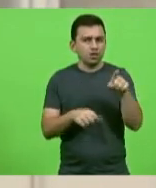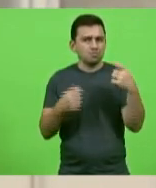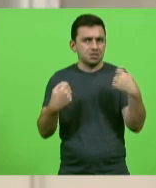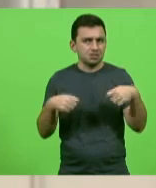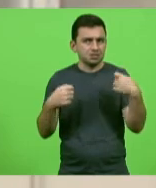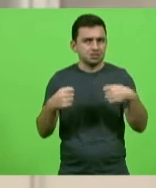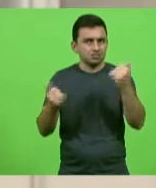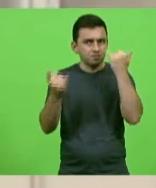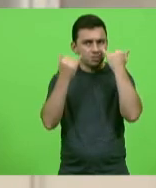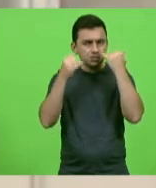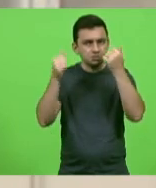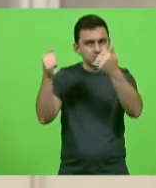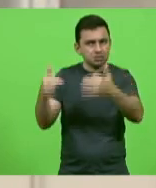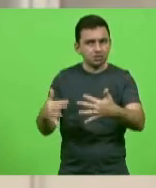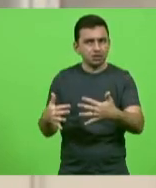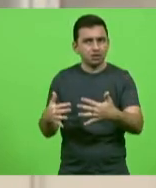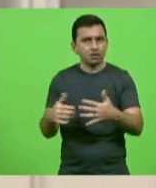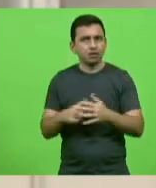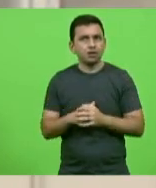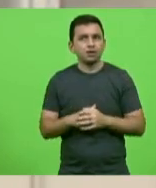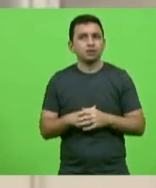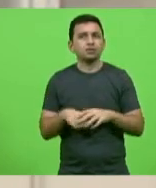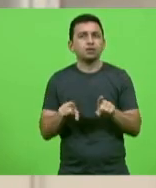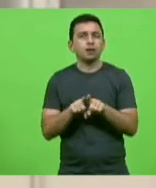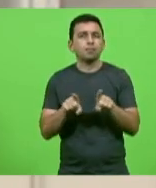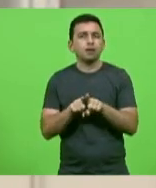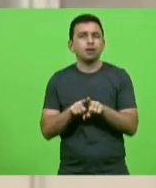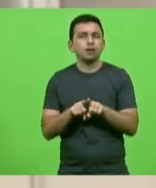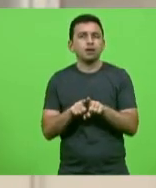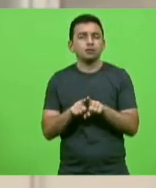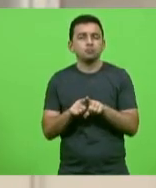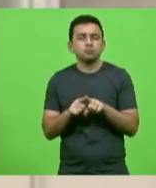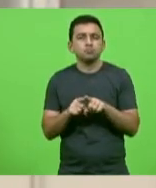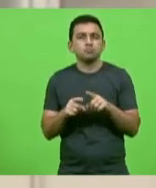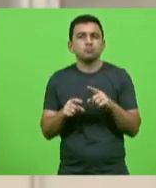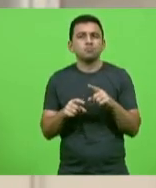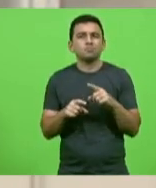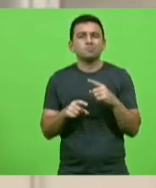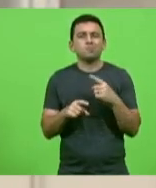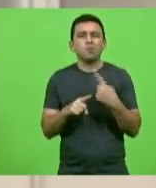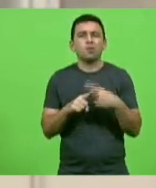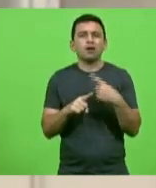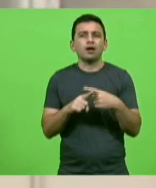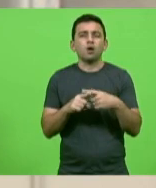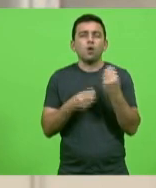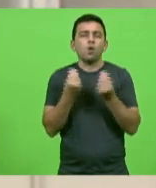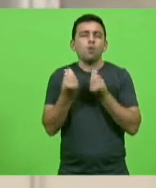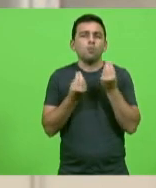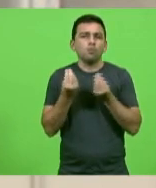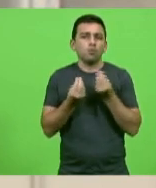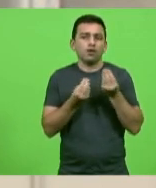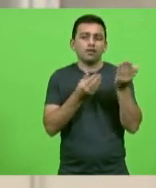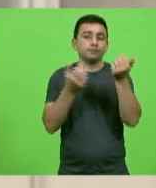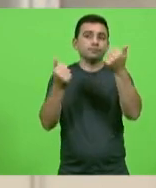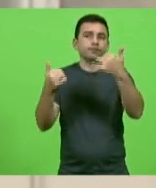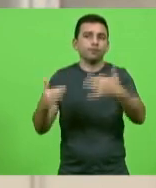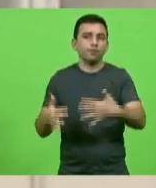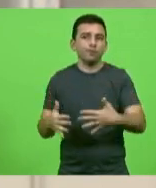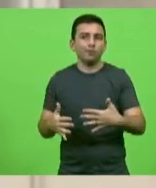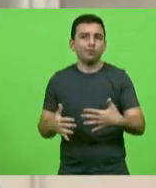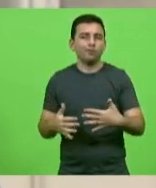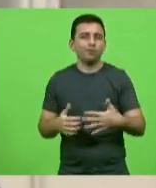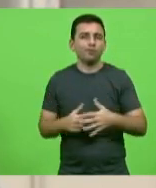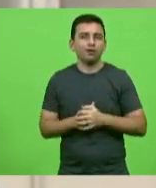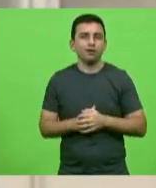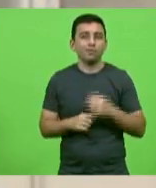dever de prestar essas informações em e são ele passou esse depoimento isso